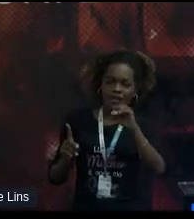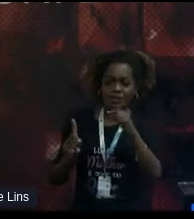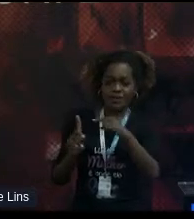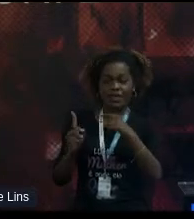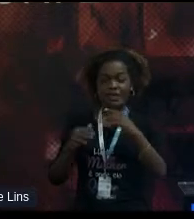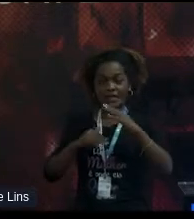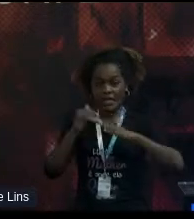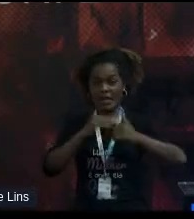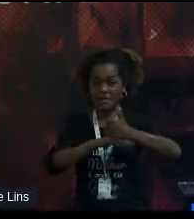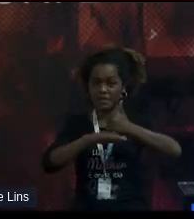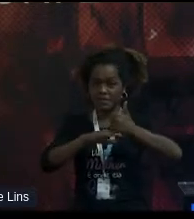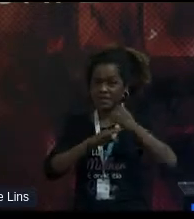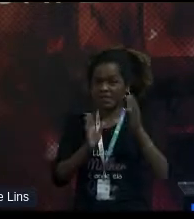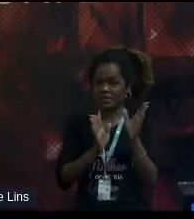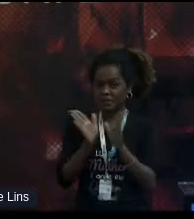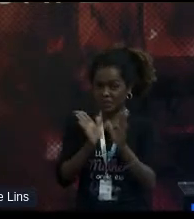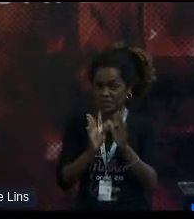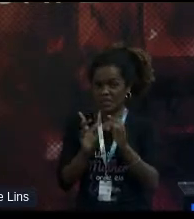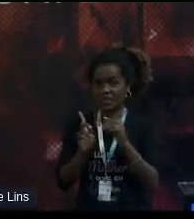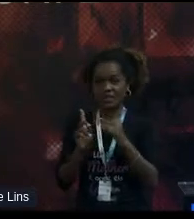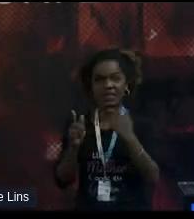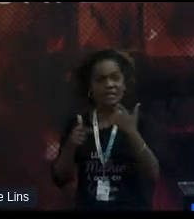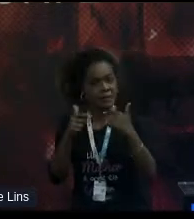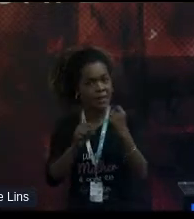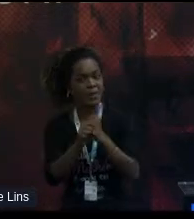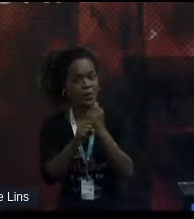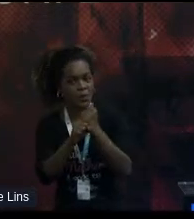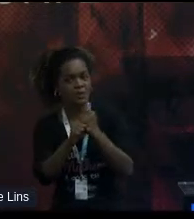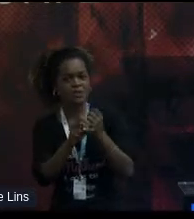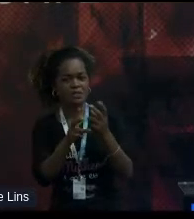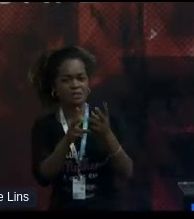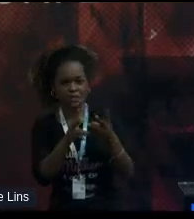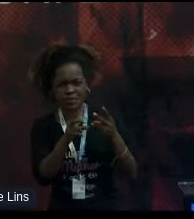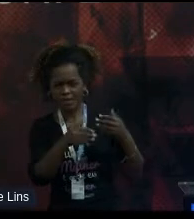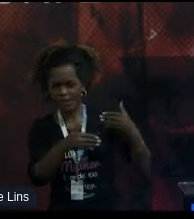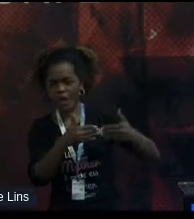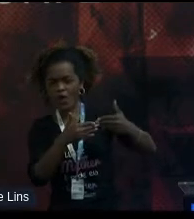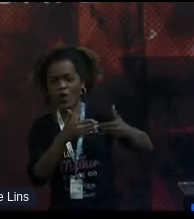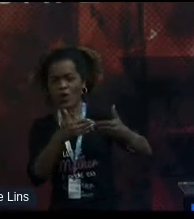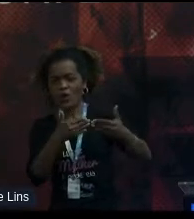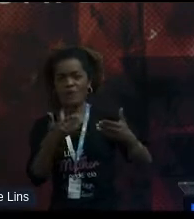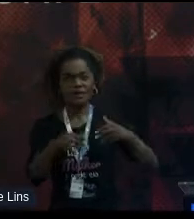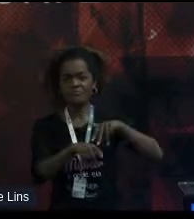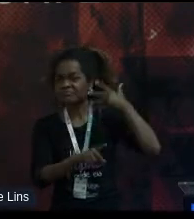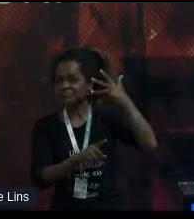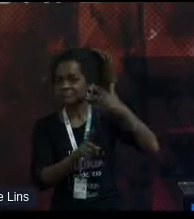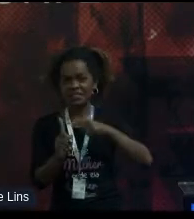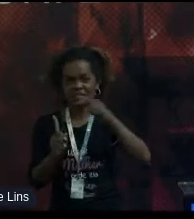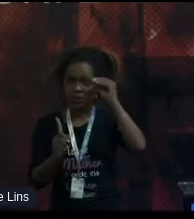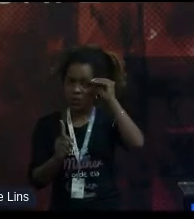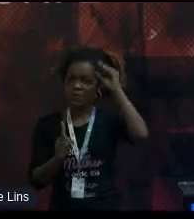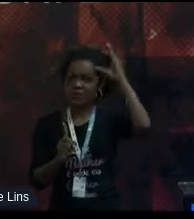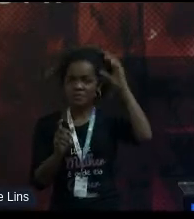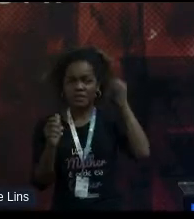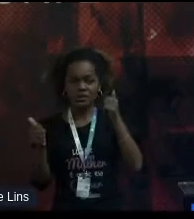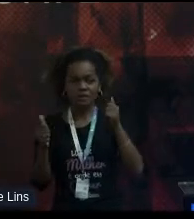isso há muito tempo. Vocês vão perceber aqui ao longo da apresentação que o cara tem muito conhecimento e podem